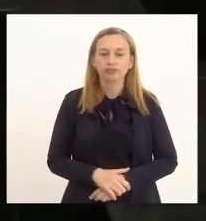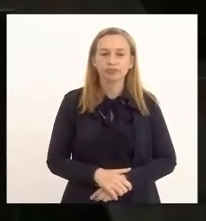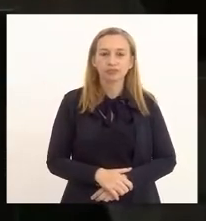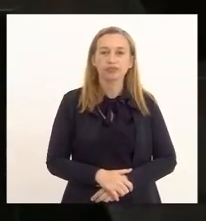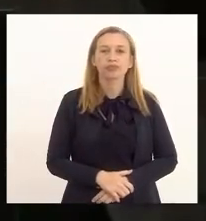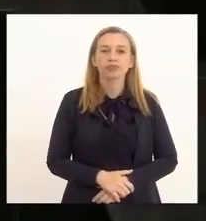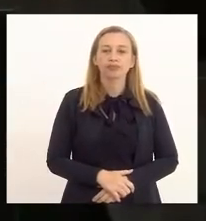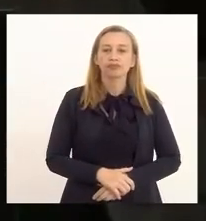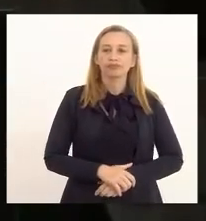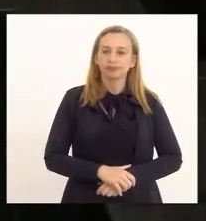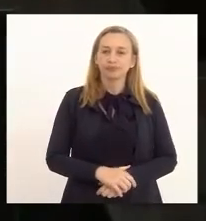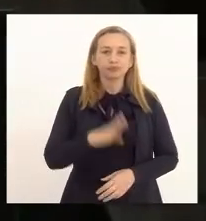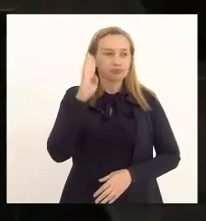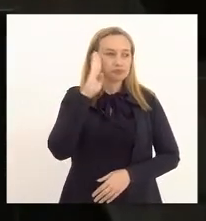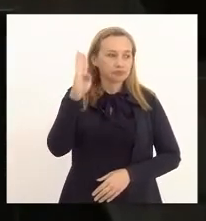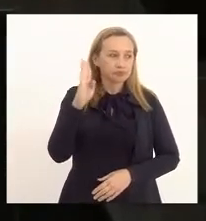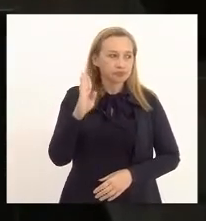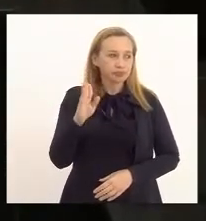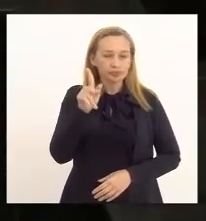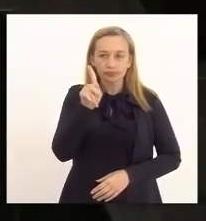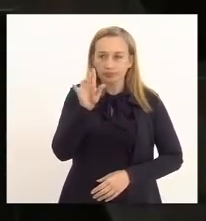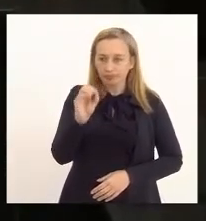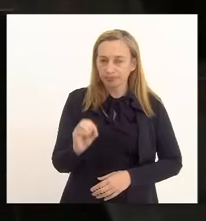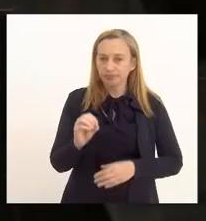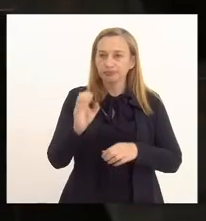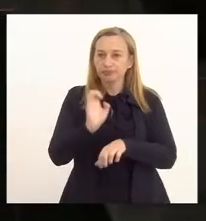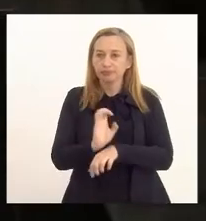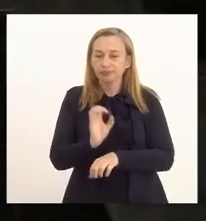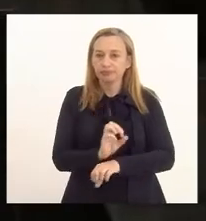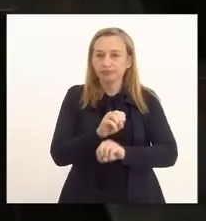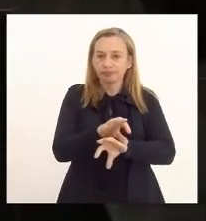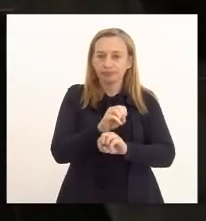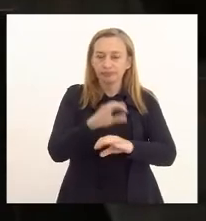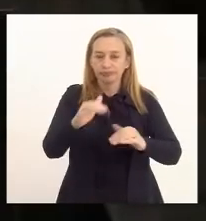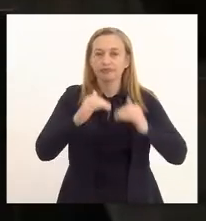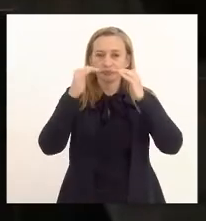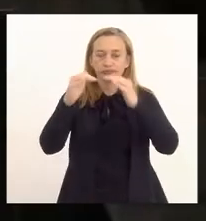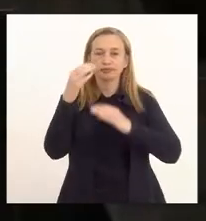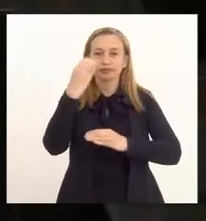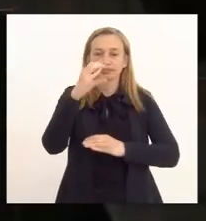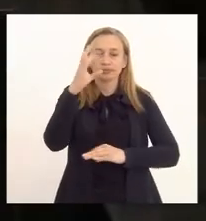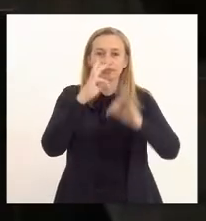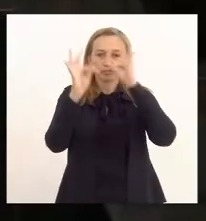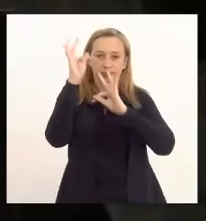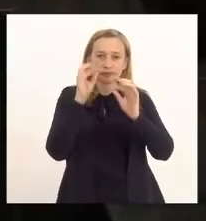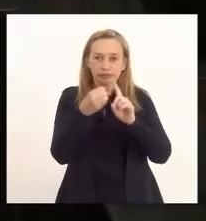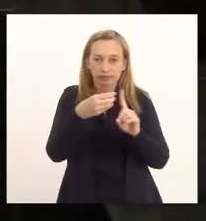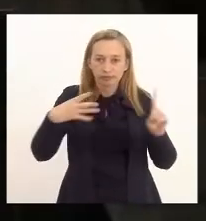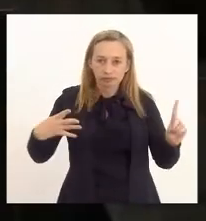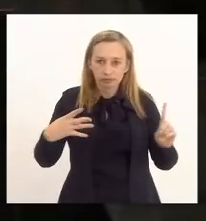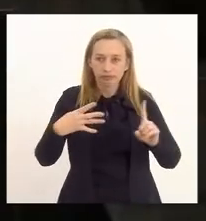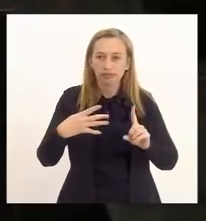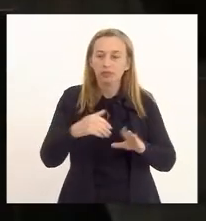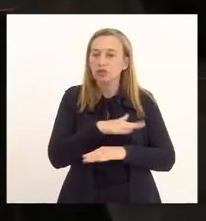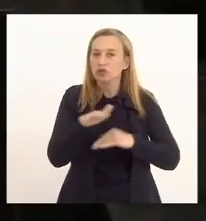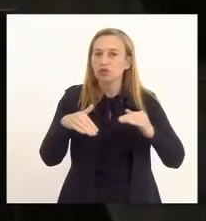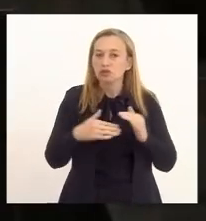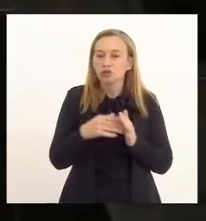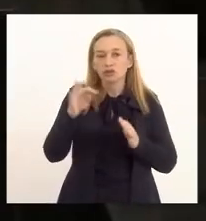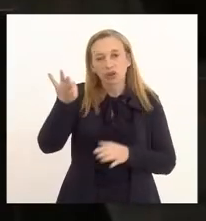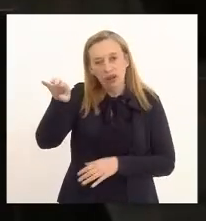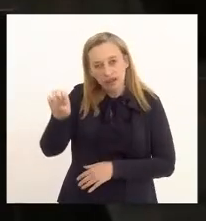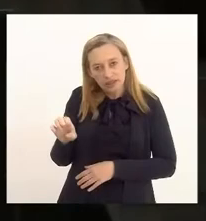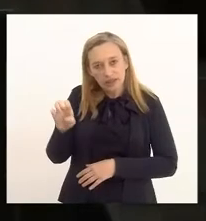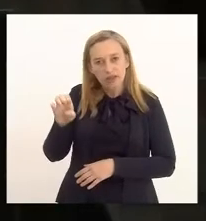FFP é o principal polo estadual de ensino superior, ciência, tecnologia e extensão de todo o leste